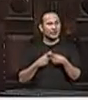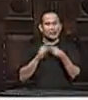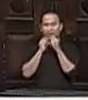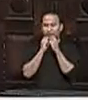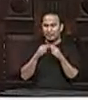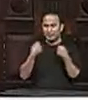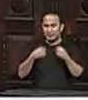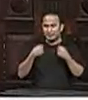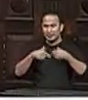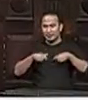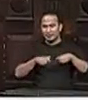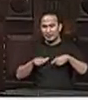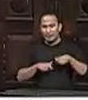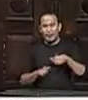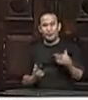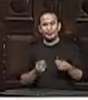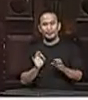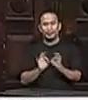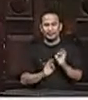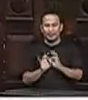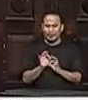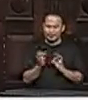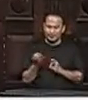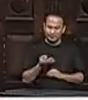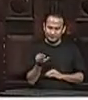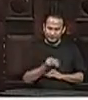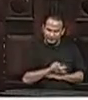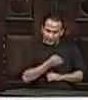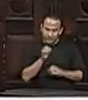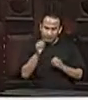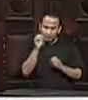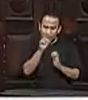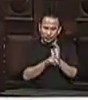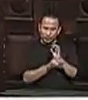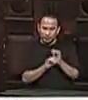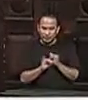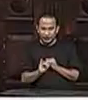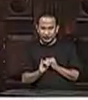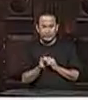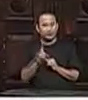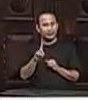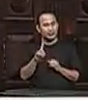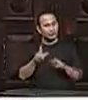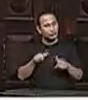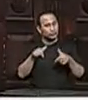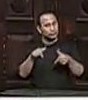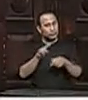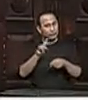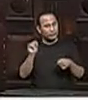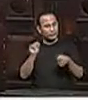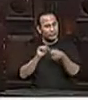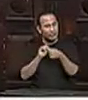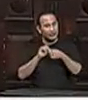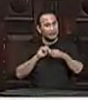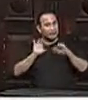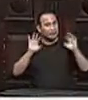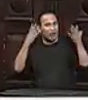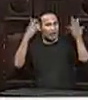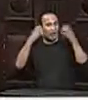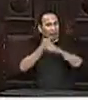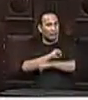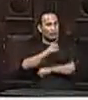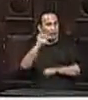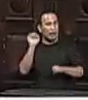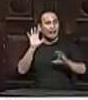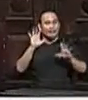deve trabalhar para aperfeiçoar o projeto, garantindo que o recurso não seja aplicado em mega eventos, mas que possa